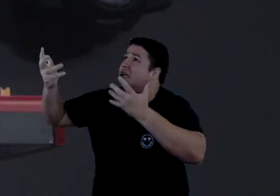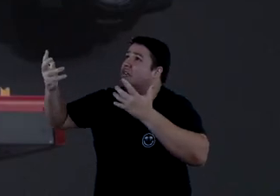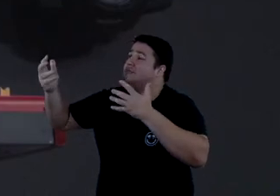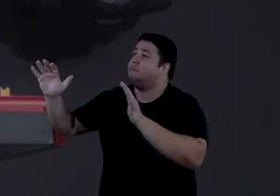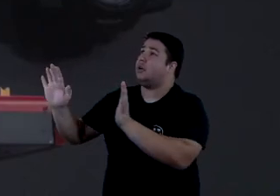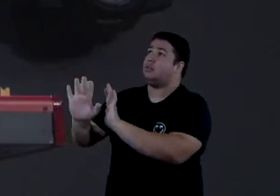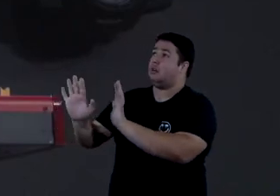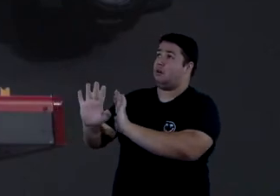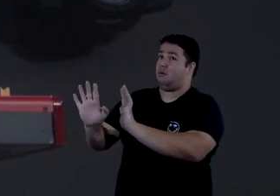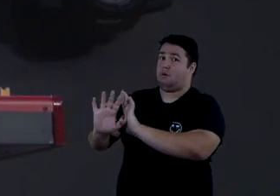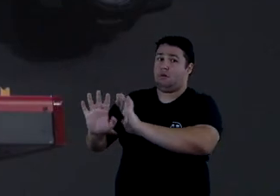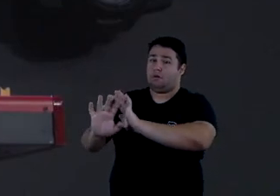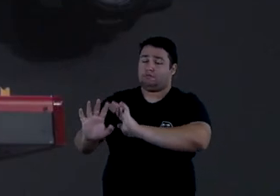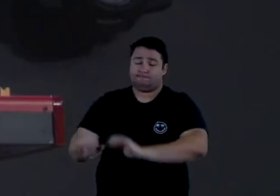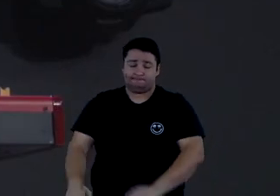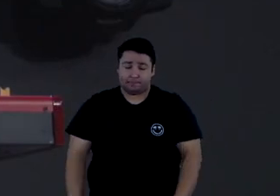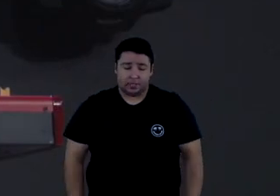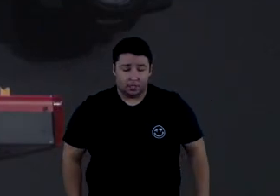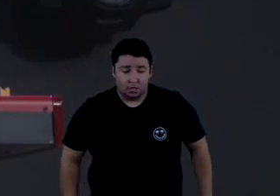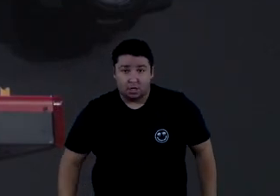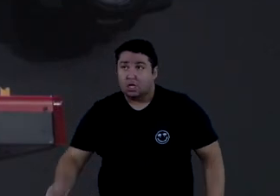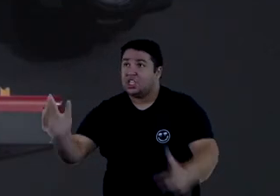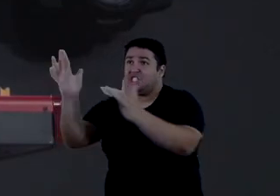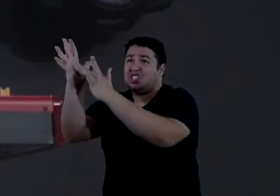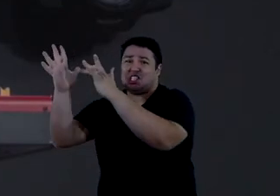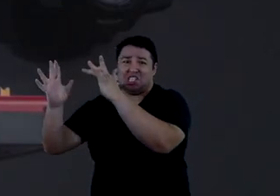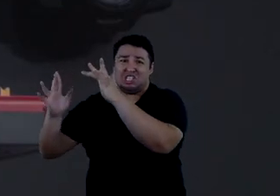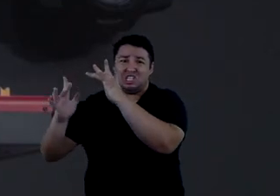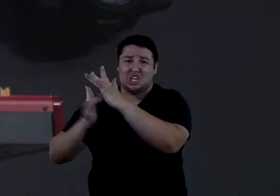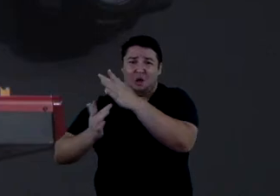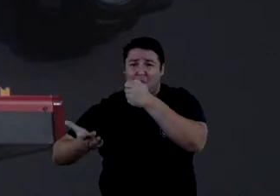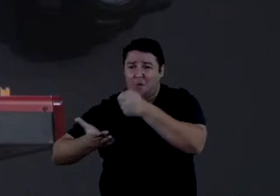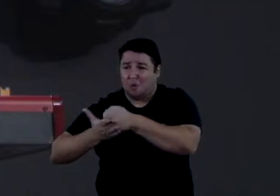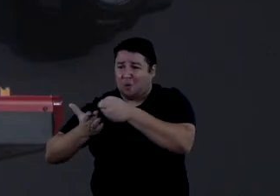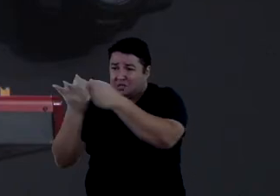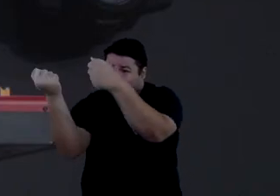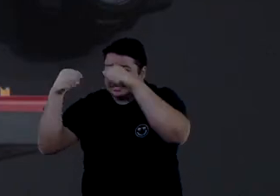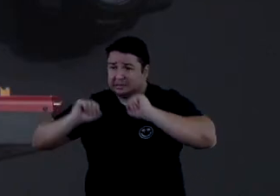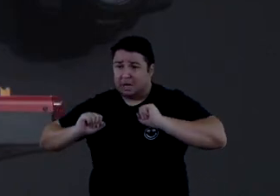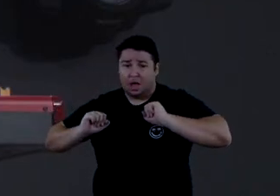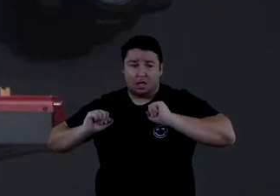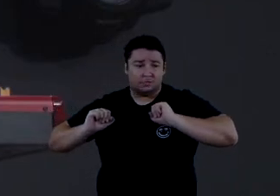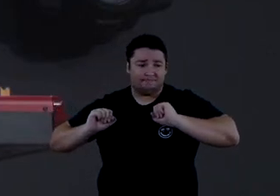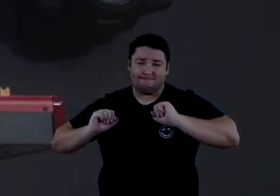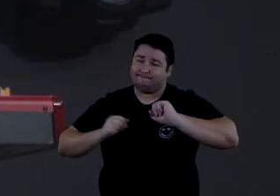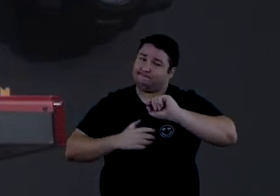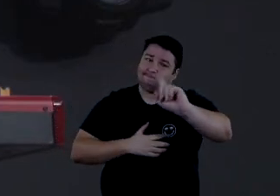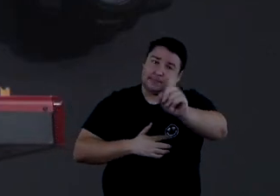bênçãos, Jesus.